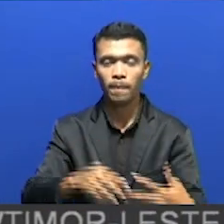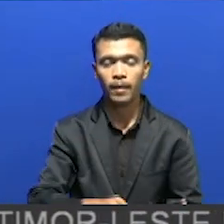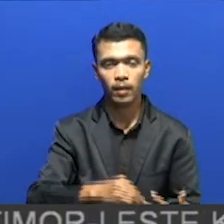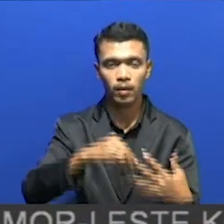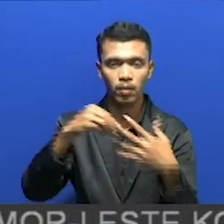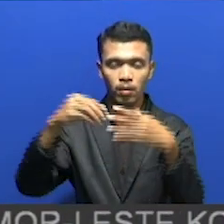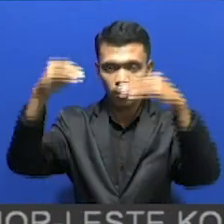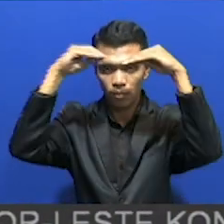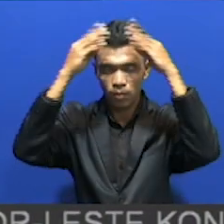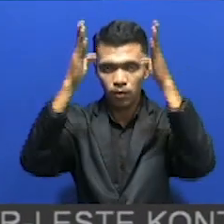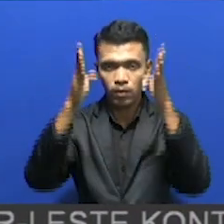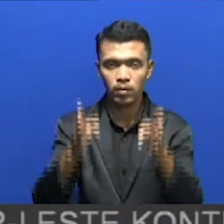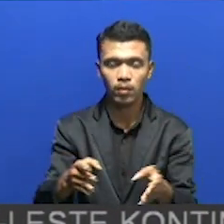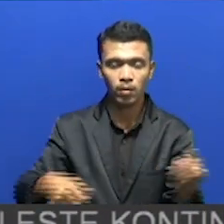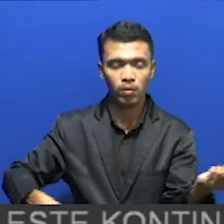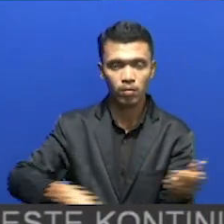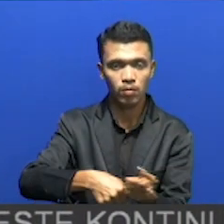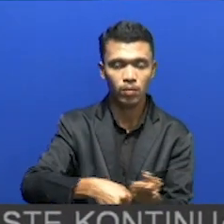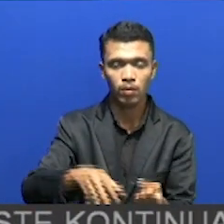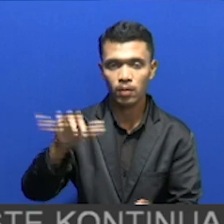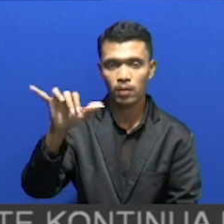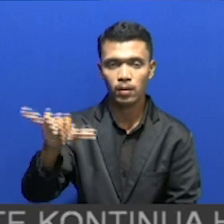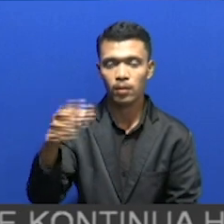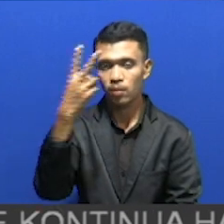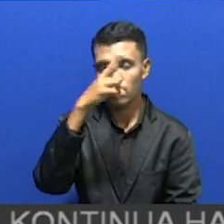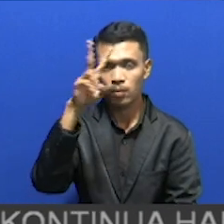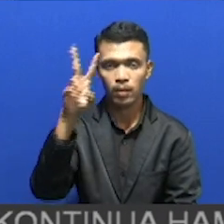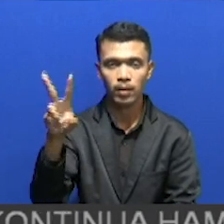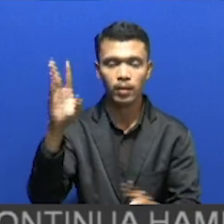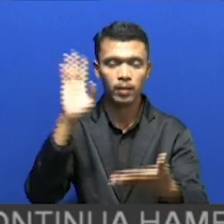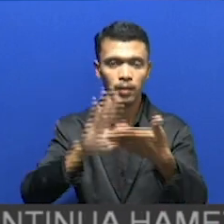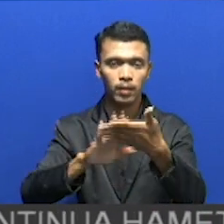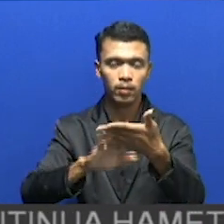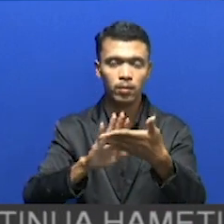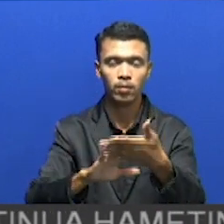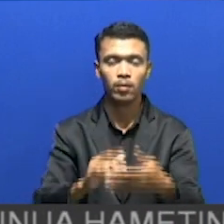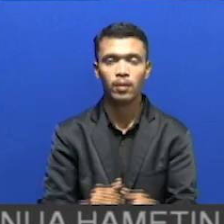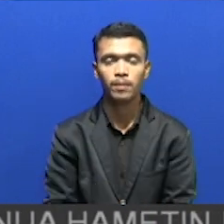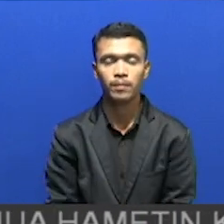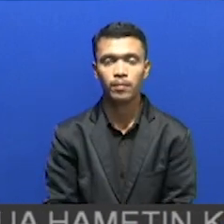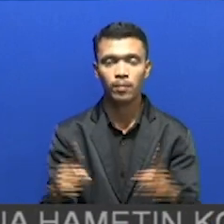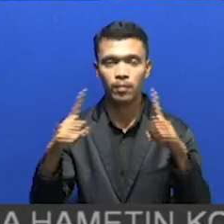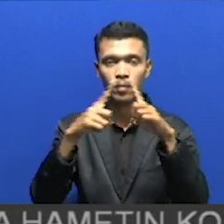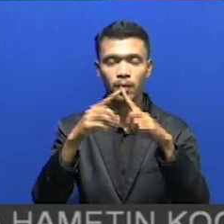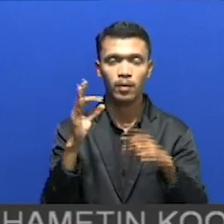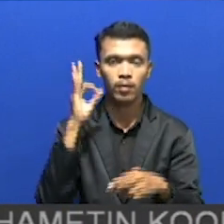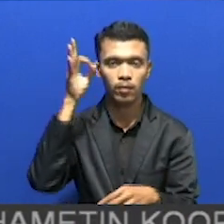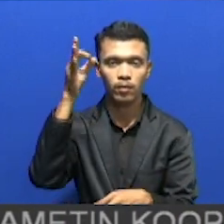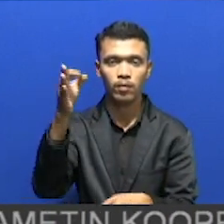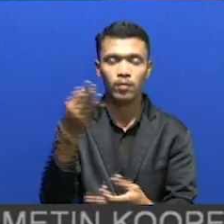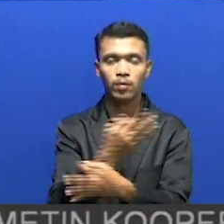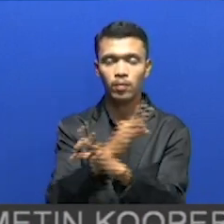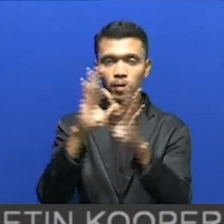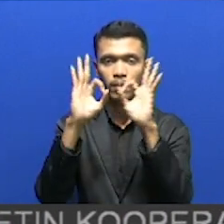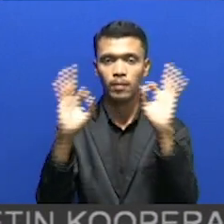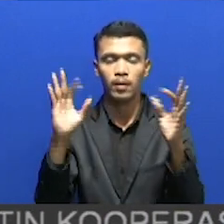fomos motiva ba Sira para bele hare, Sirania estudo, e liga ba avan bairua Sira quando ramat Sira estudo